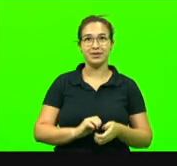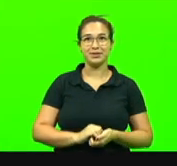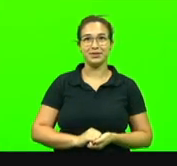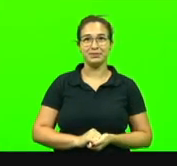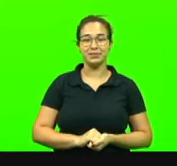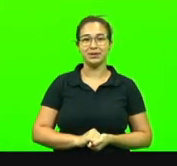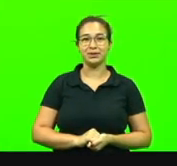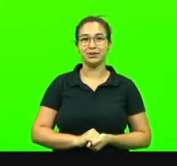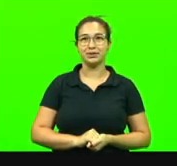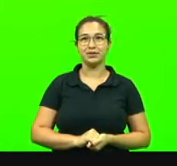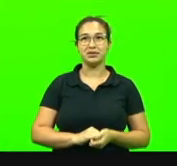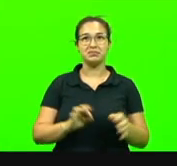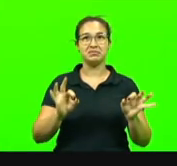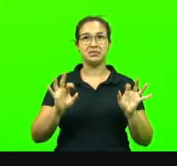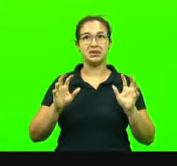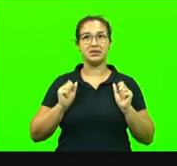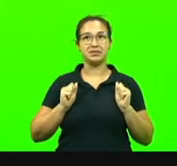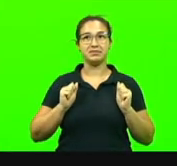Nenhuma abstenção.